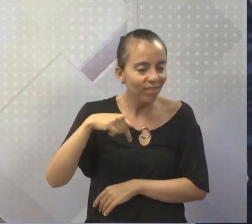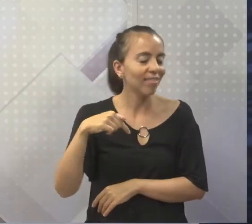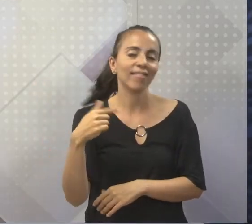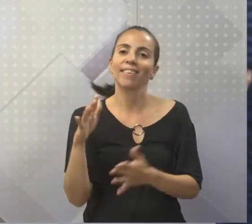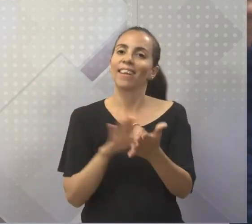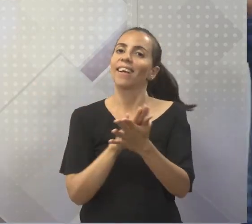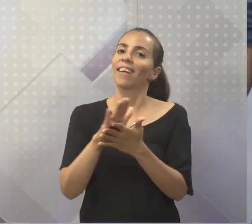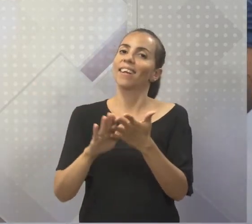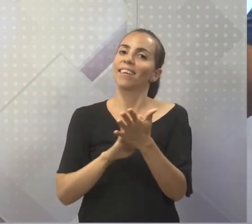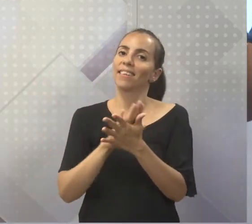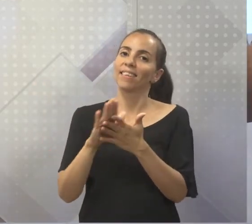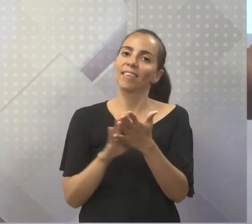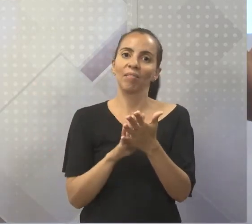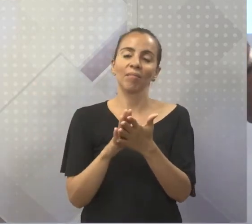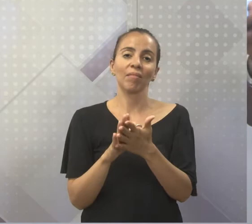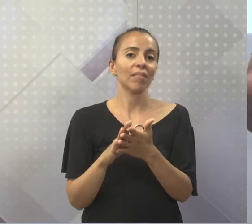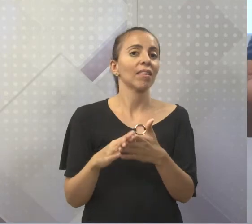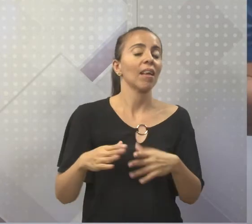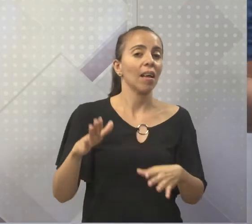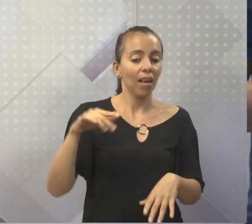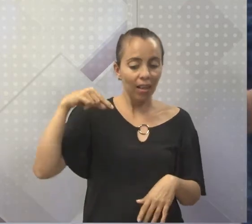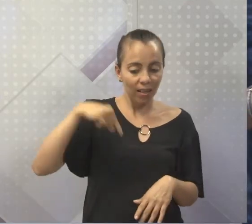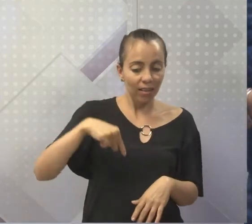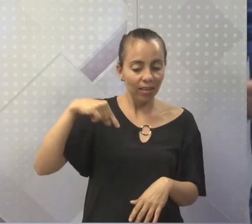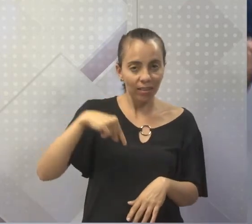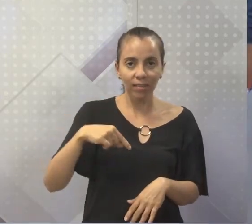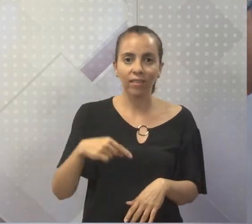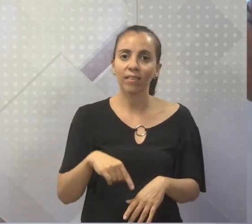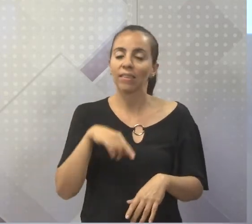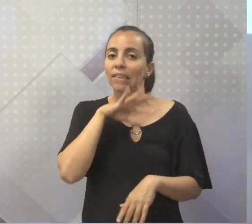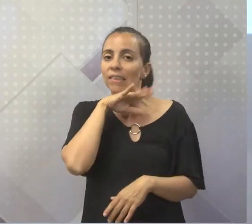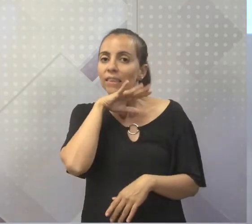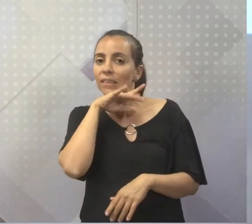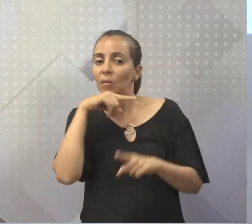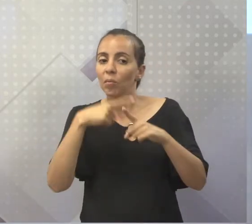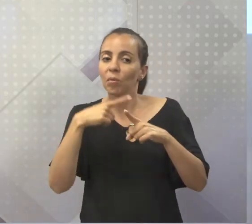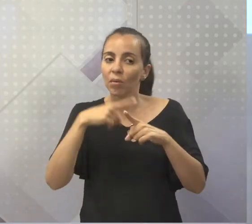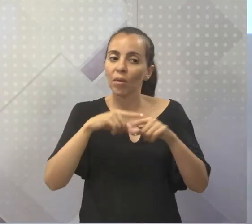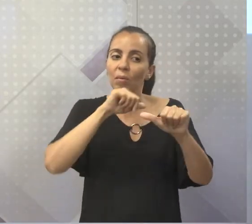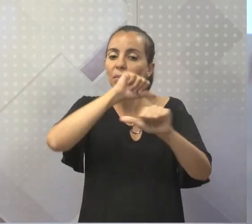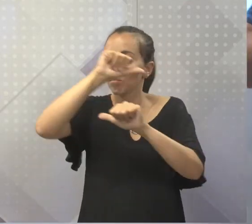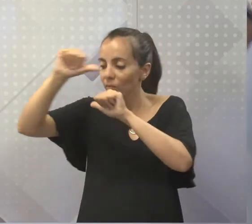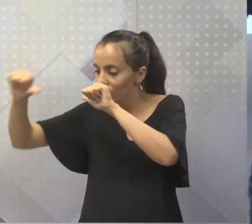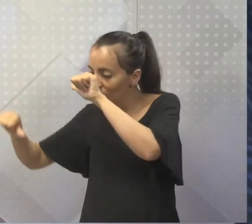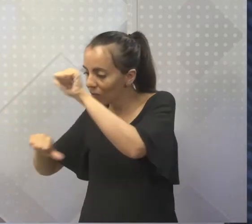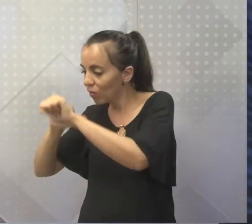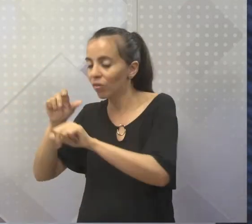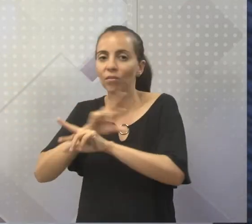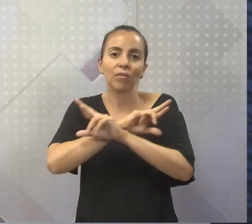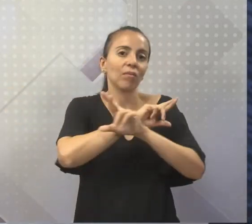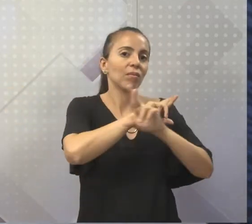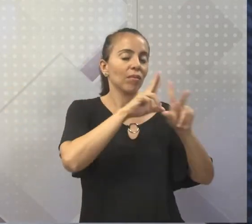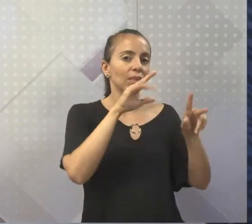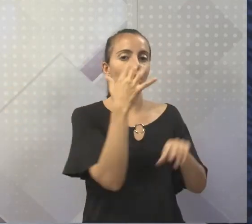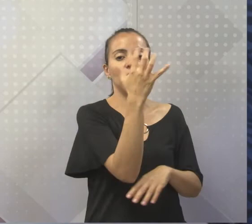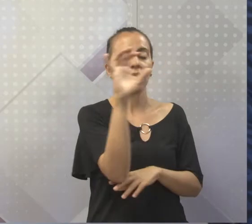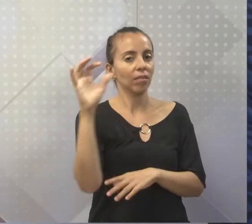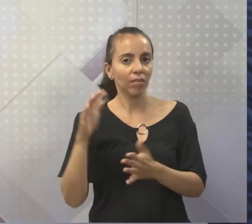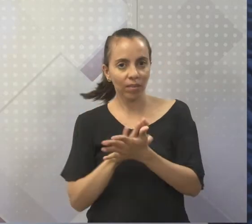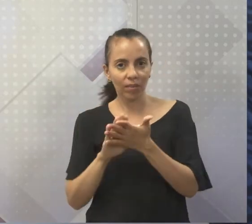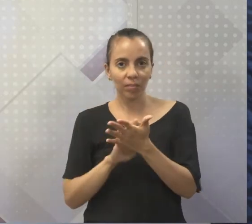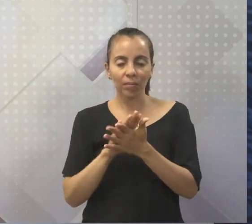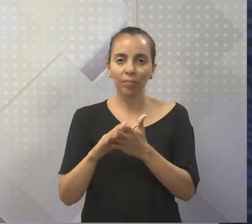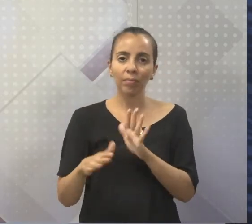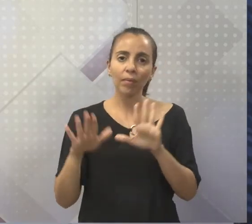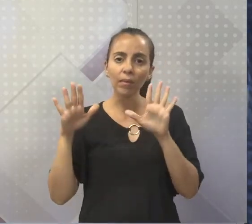existe assim a minha natureza não aguenta mais gente a gente modificou esse ambiente mas se você for